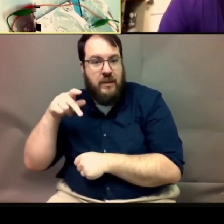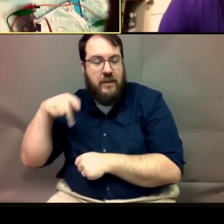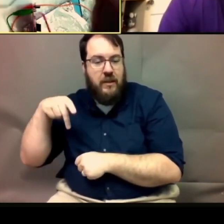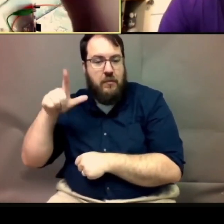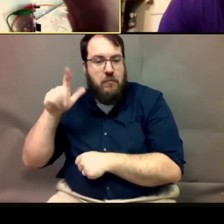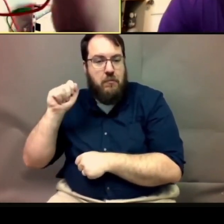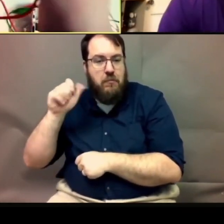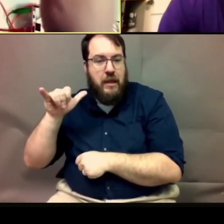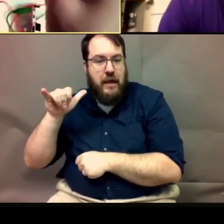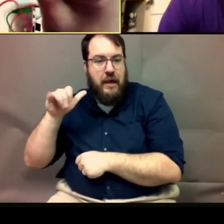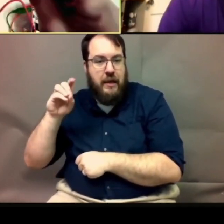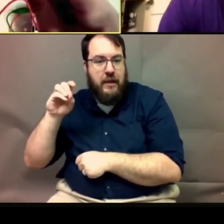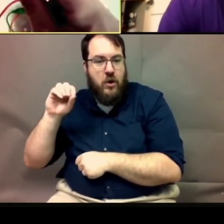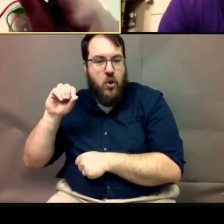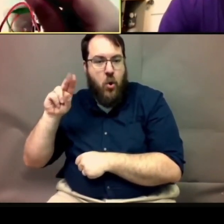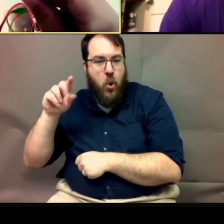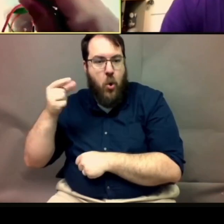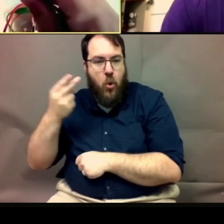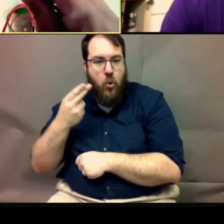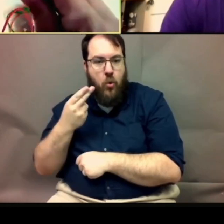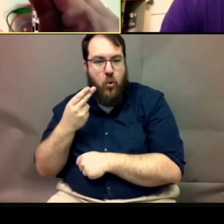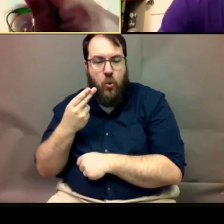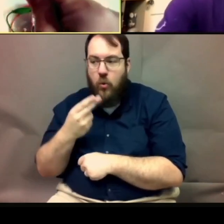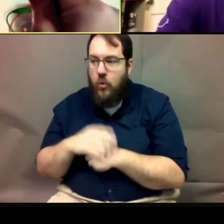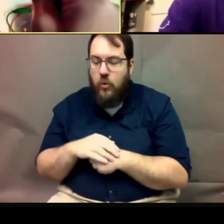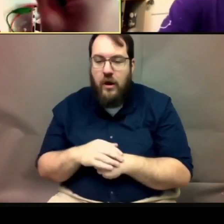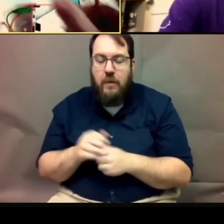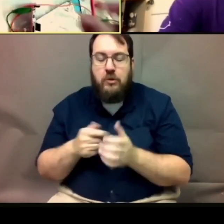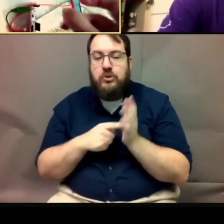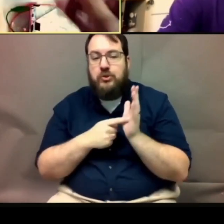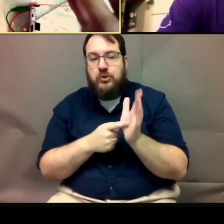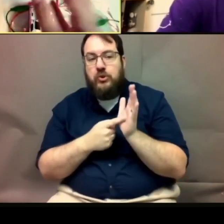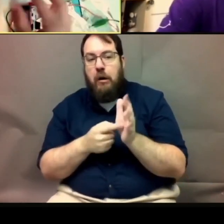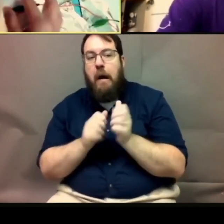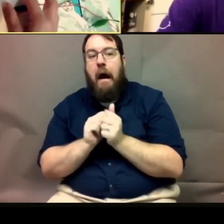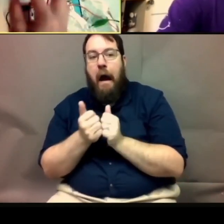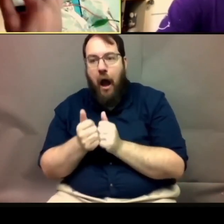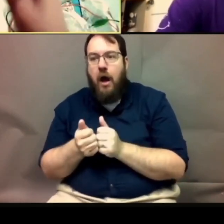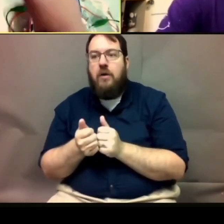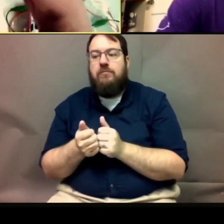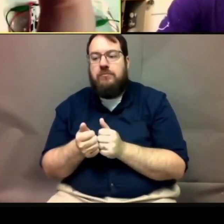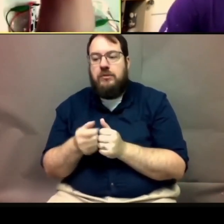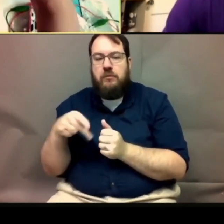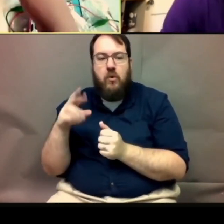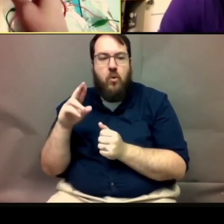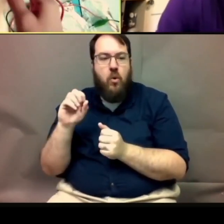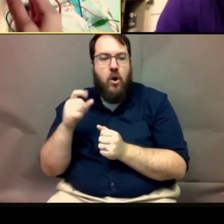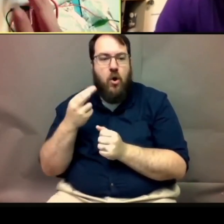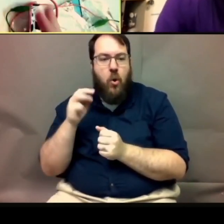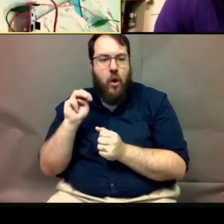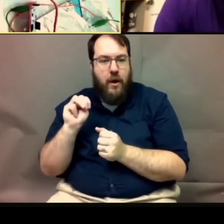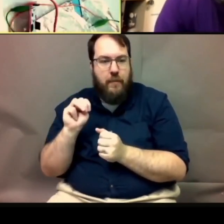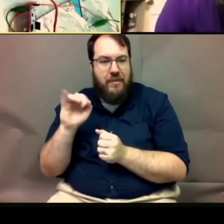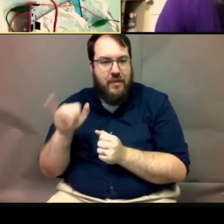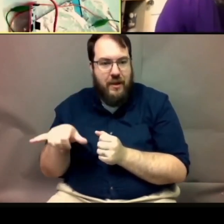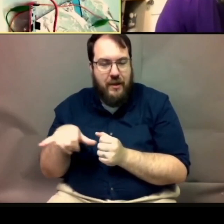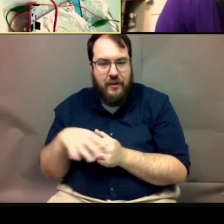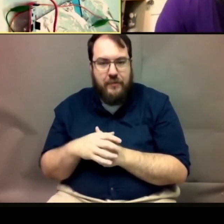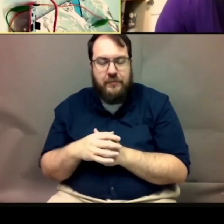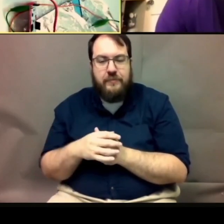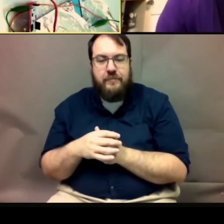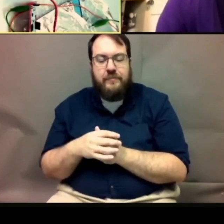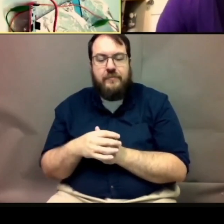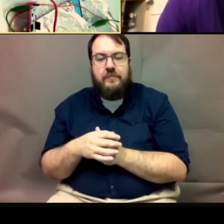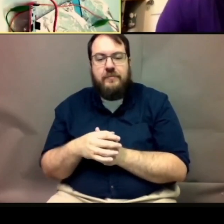nessas massinhas coloridas. Eu também vou mostrar rapidamente como codificar isso no scratch, porque é bastante rápido assim